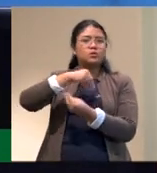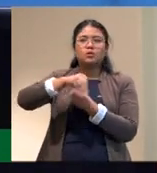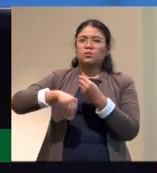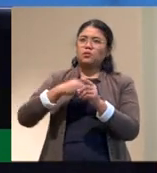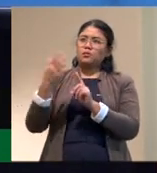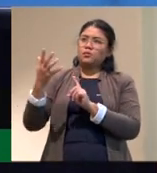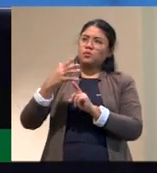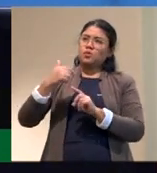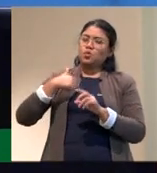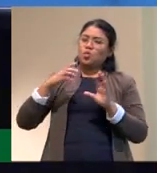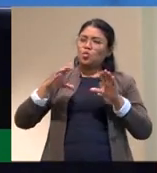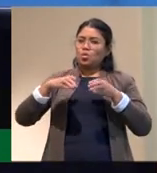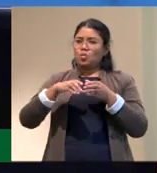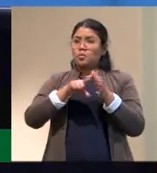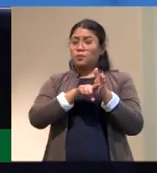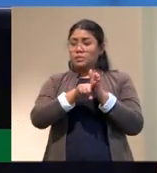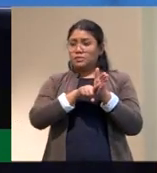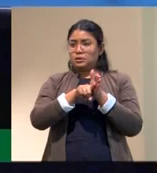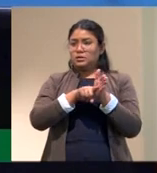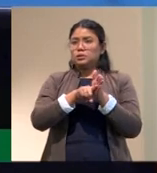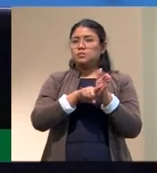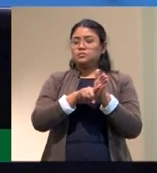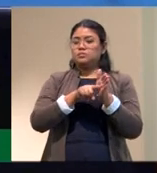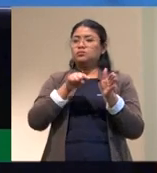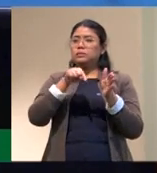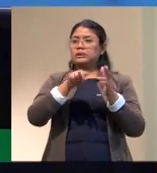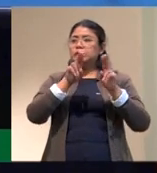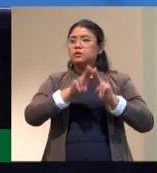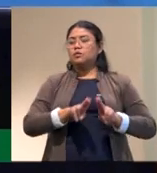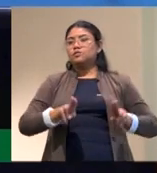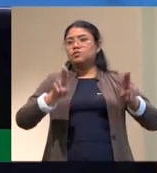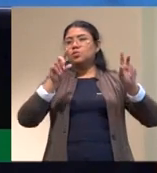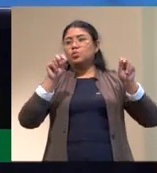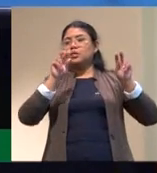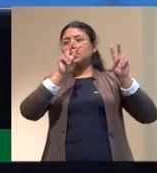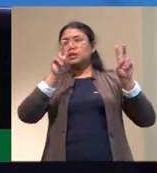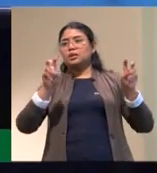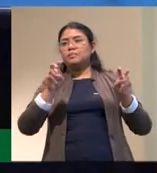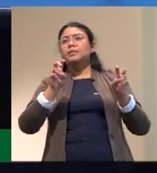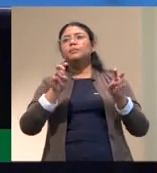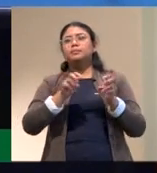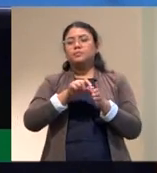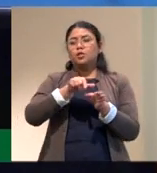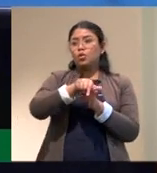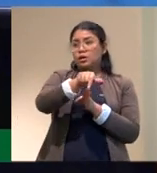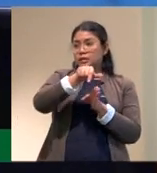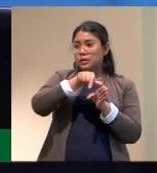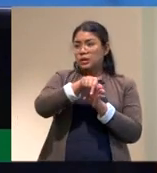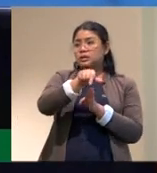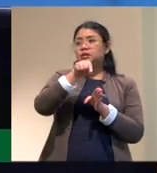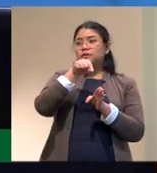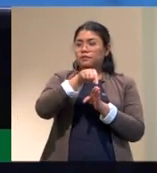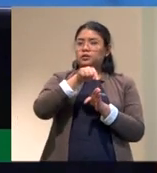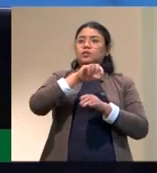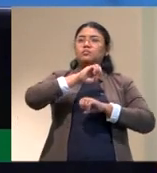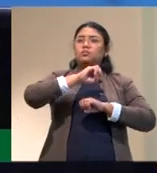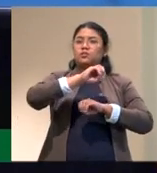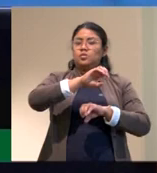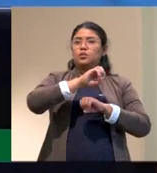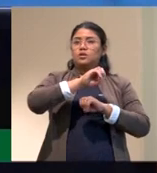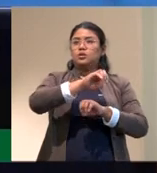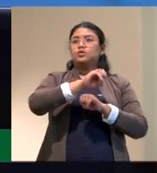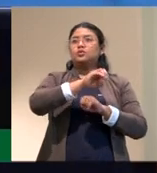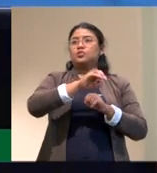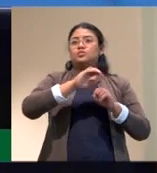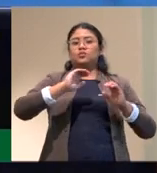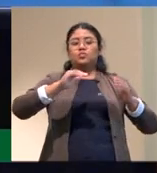que eu fiz parte na UFSC era a questão das orientações, né, educativas para